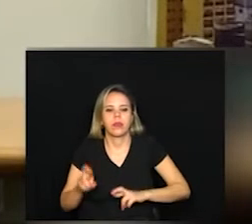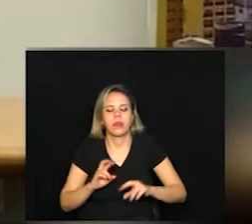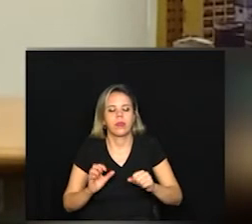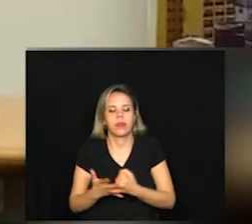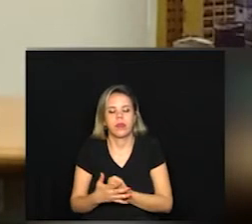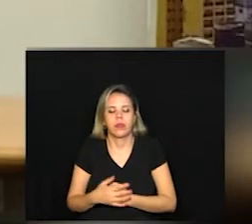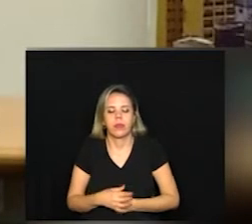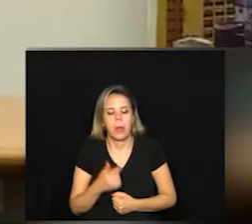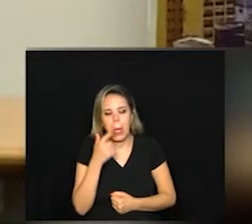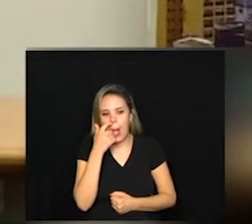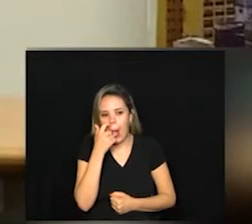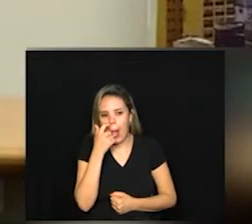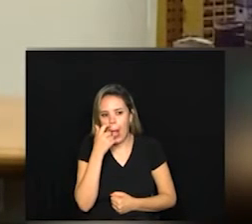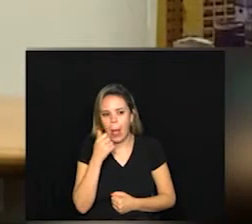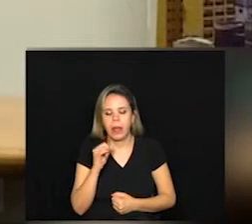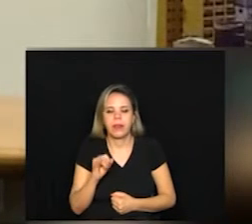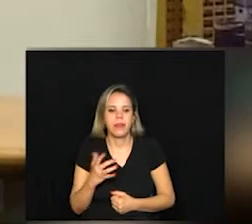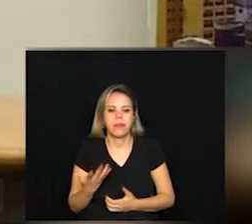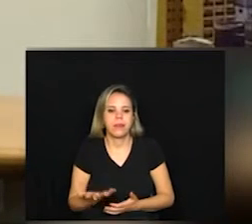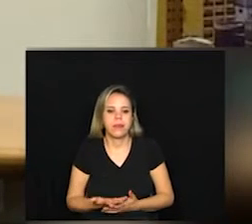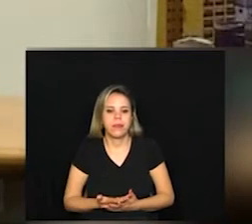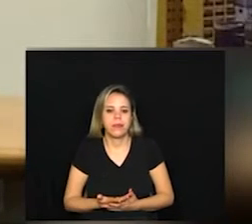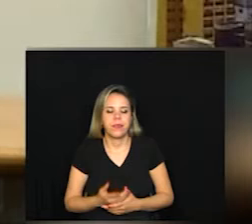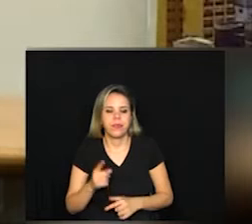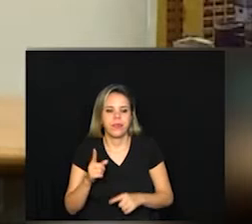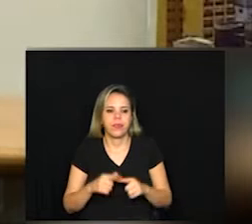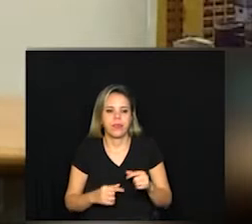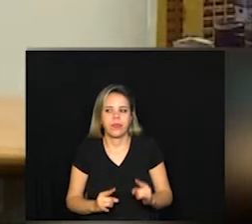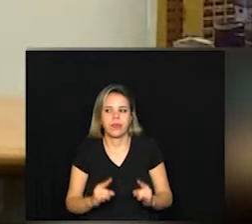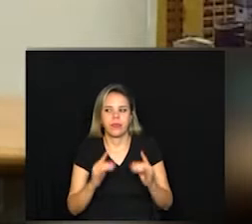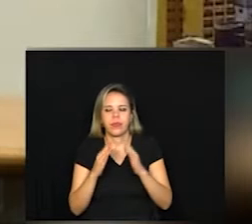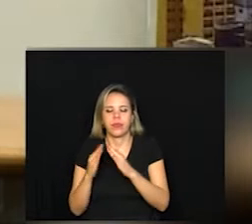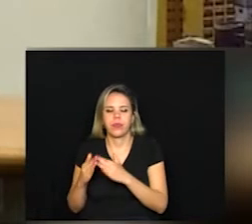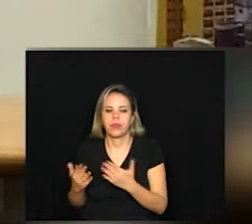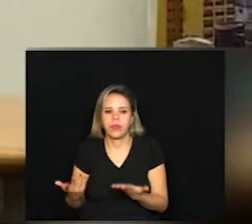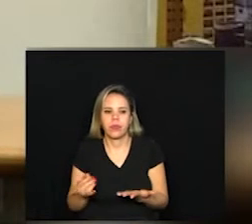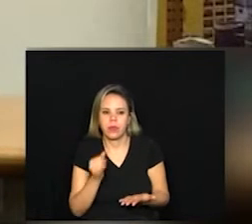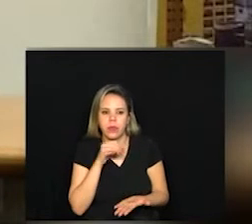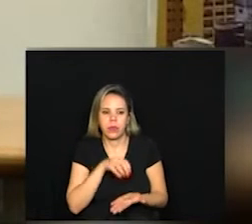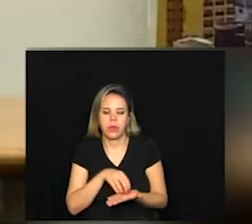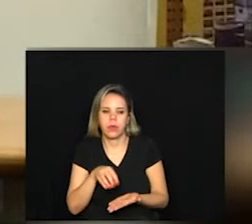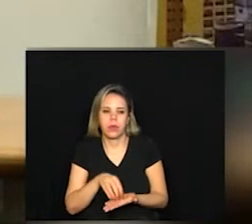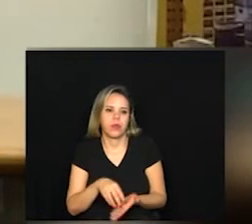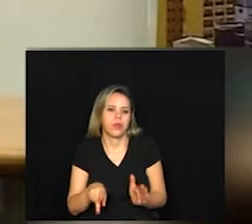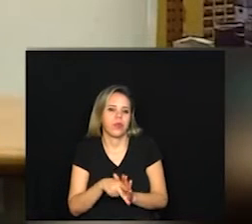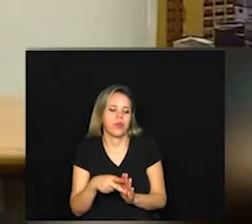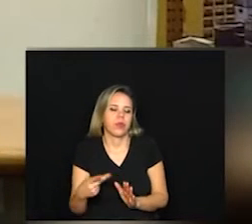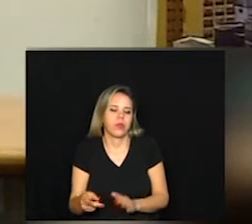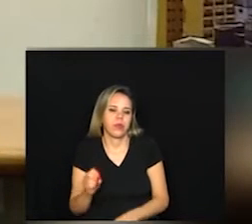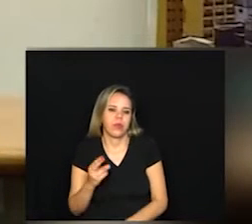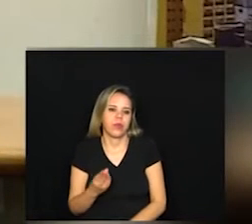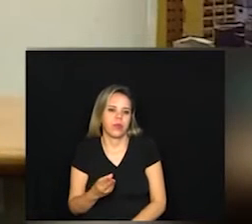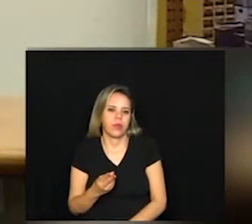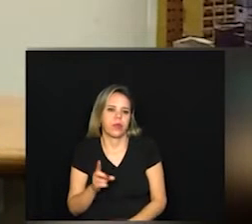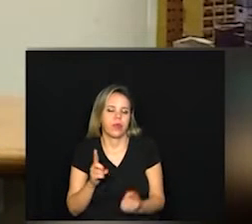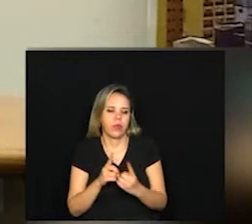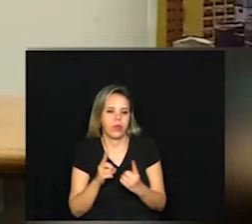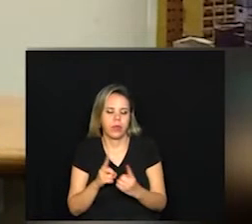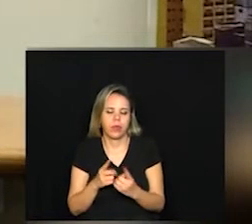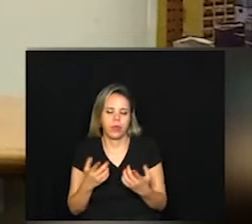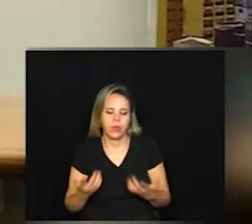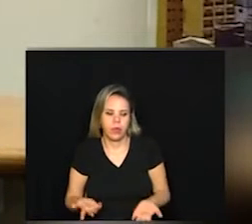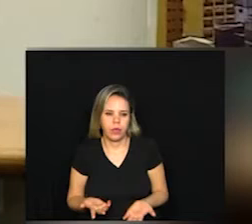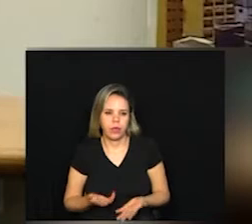pandemia, seja bens imóveis, como também bens móveis e também serviços.